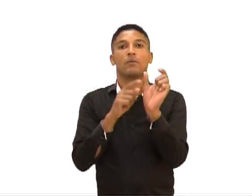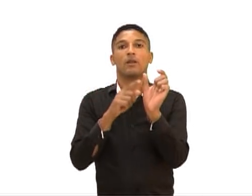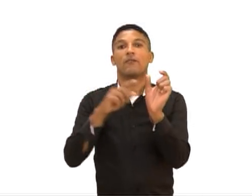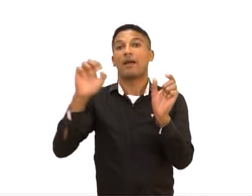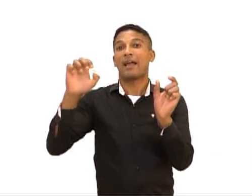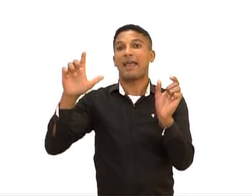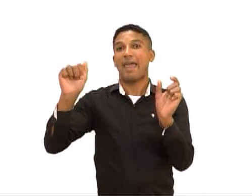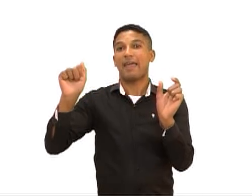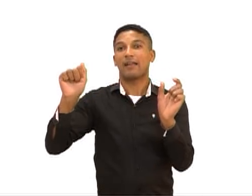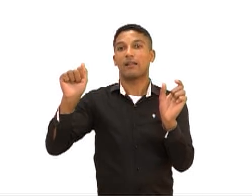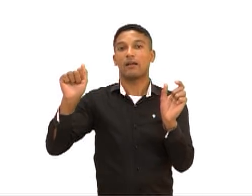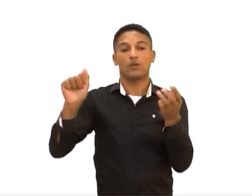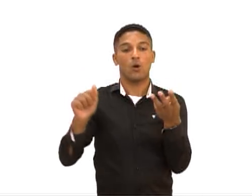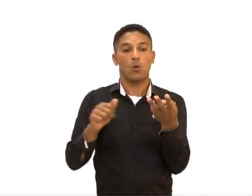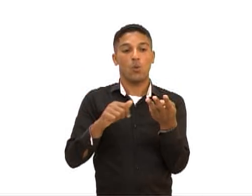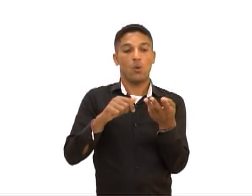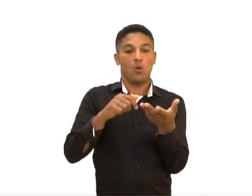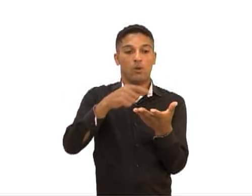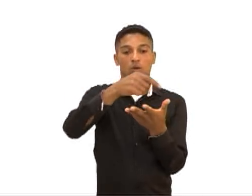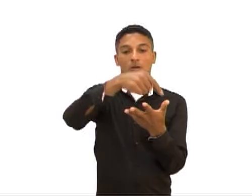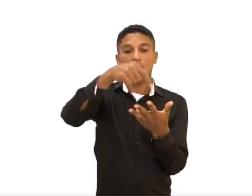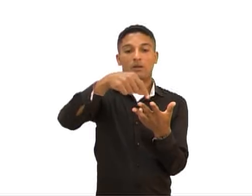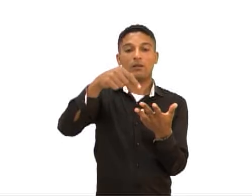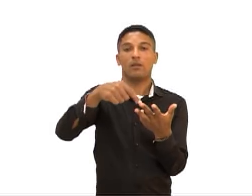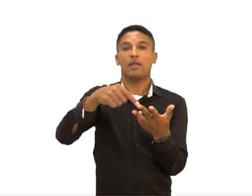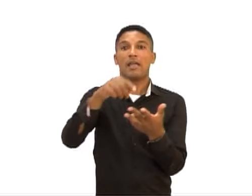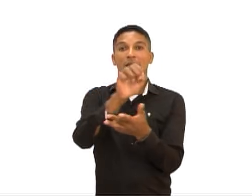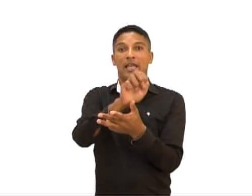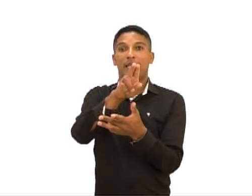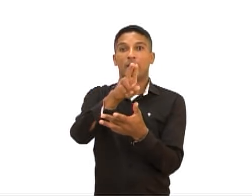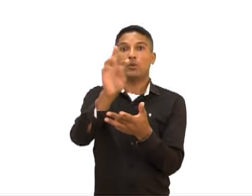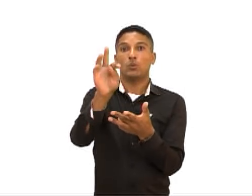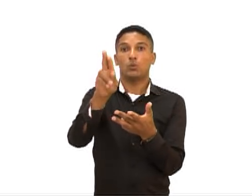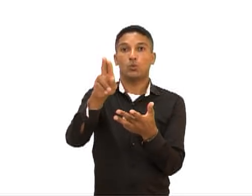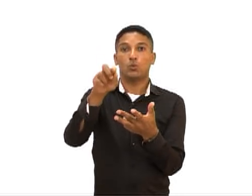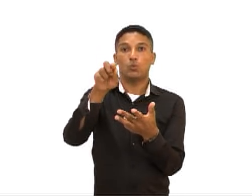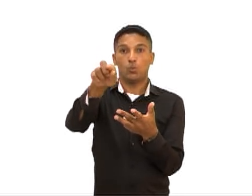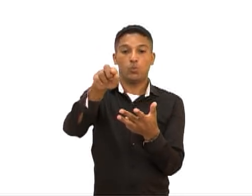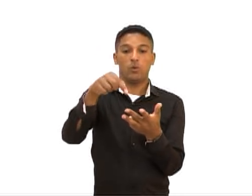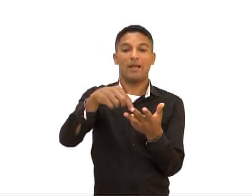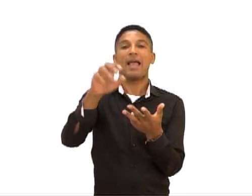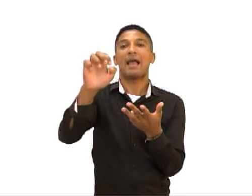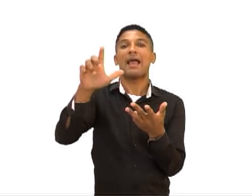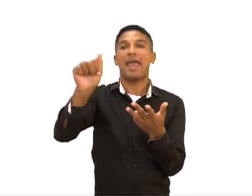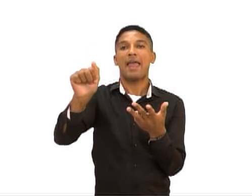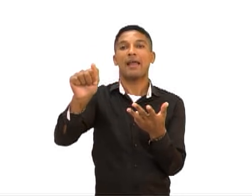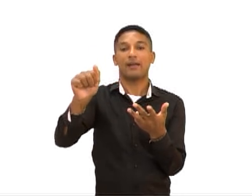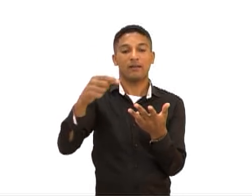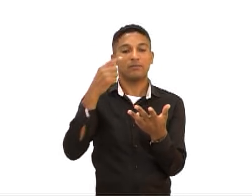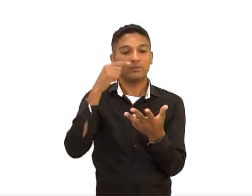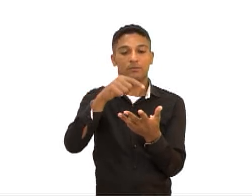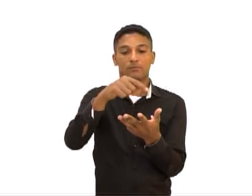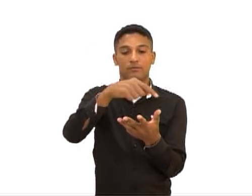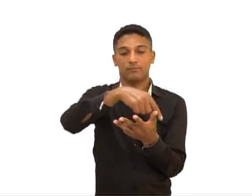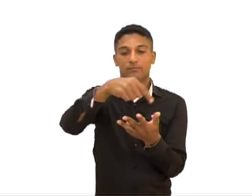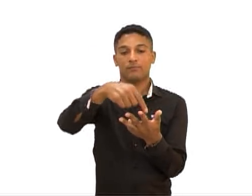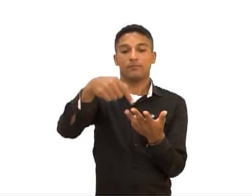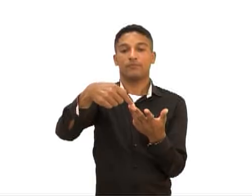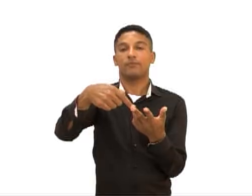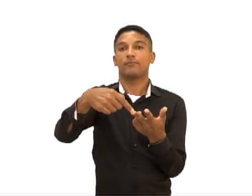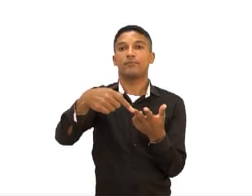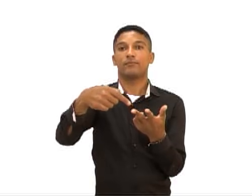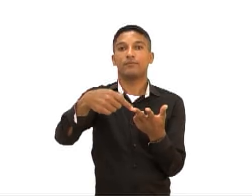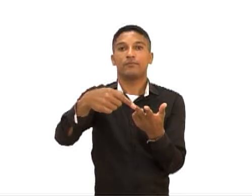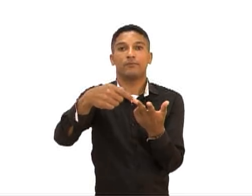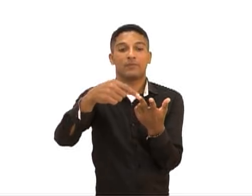ela, né, o terceiro, a terceira pessoa, né, dentro dos pronomes pessoais, eu, tu, ele e ela. E esse ela